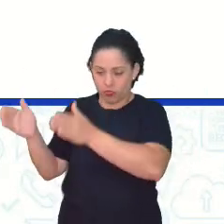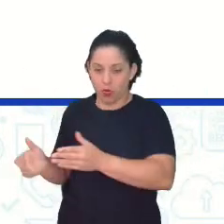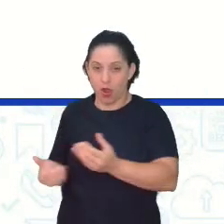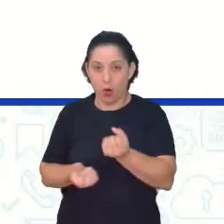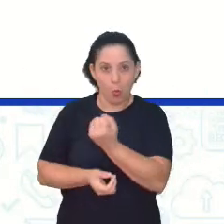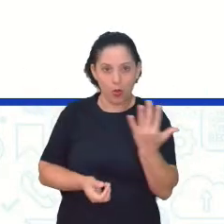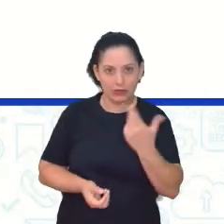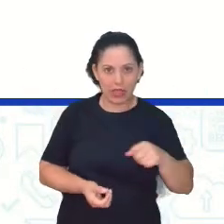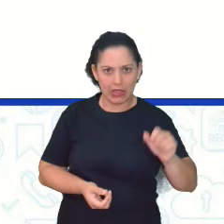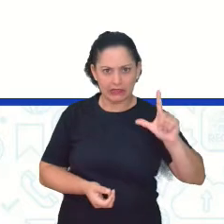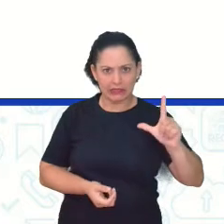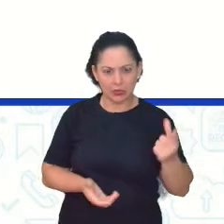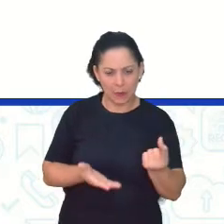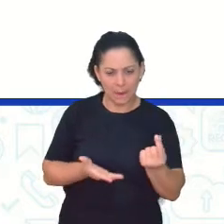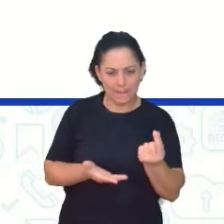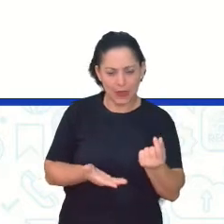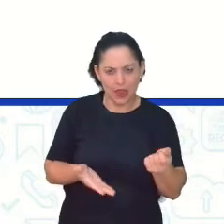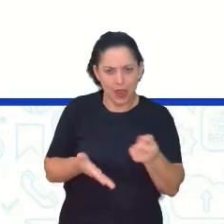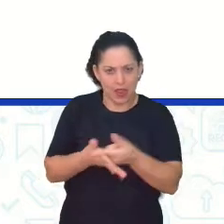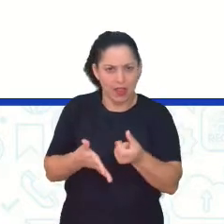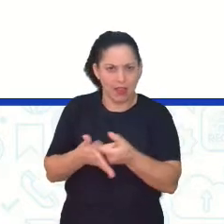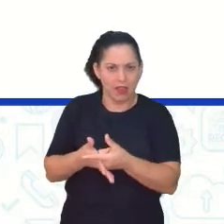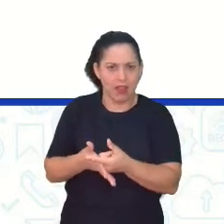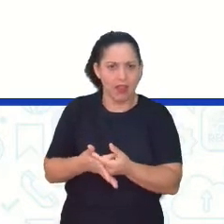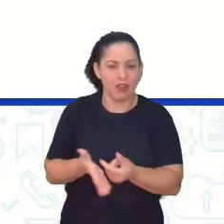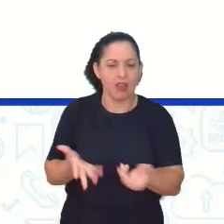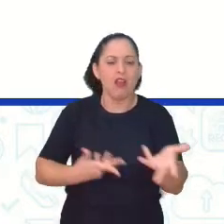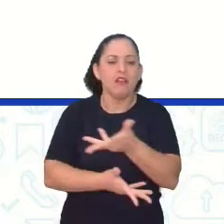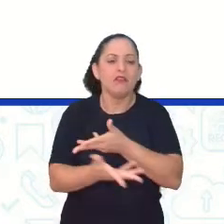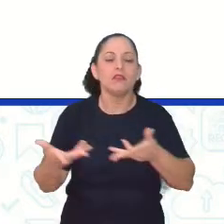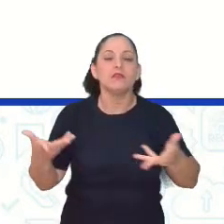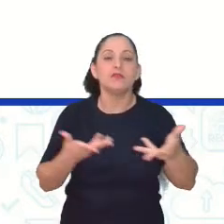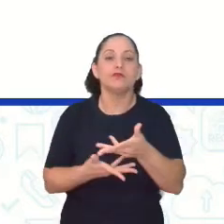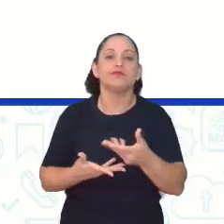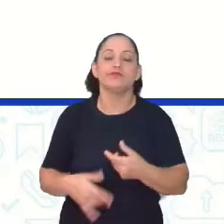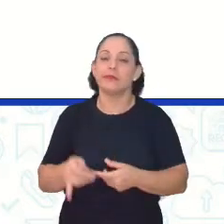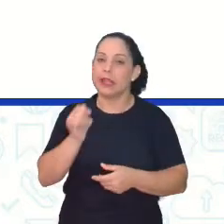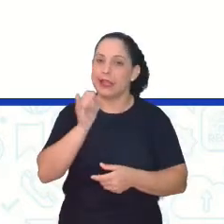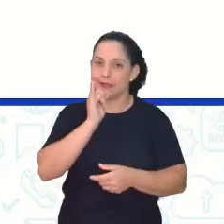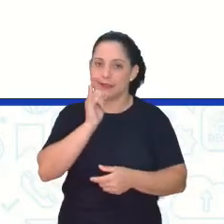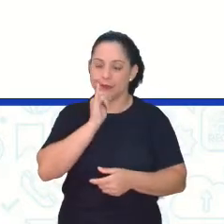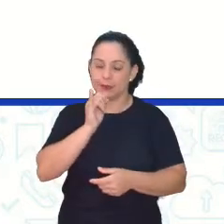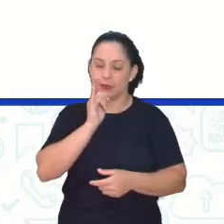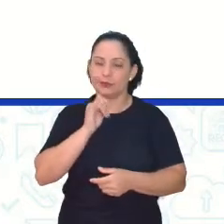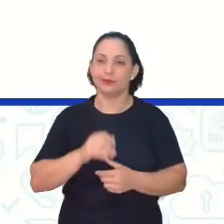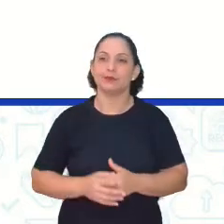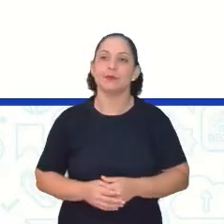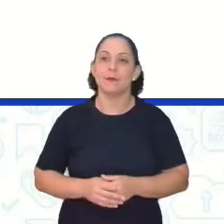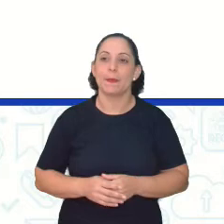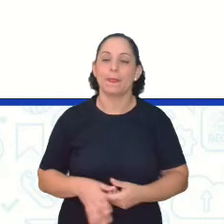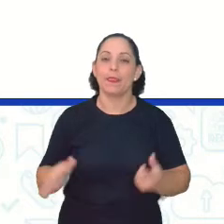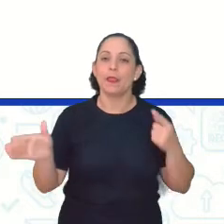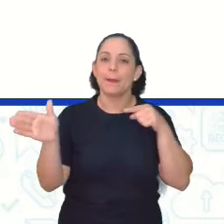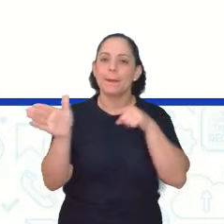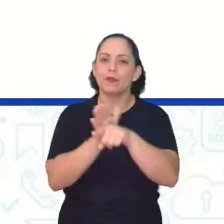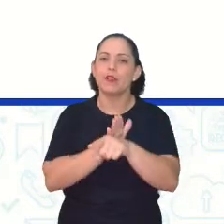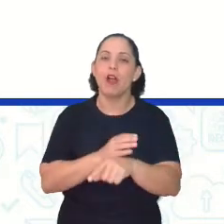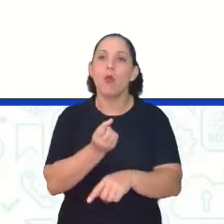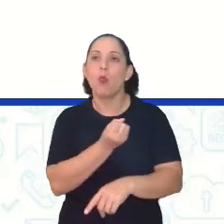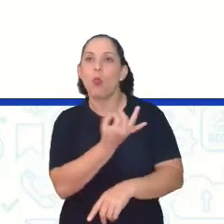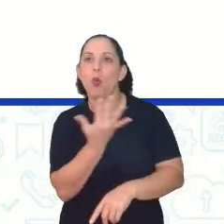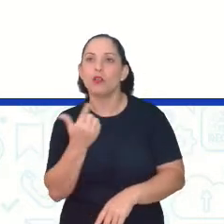Com o valor a ser pago, beleza? Como assim, Pedro? Exemplo, eu quero saber quanto é que eu vou